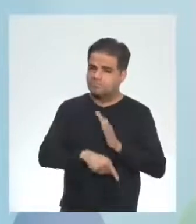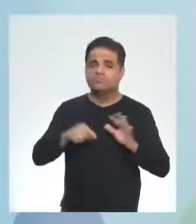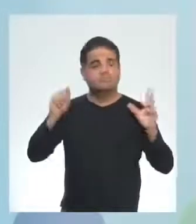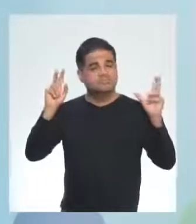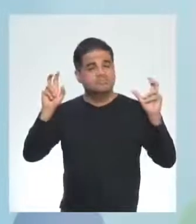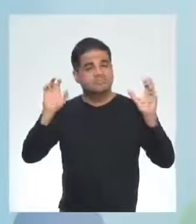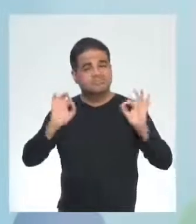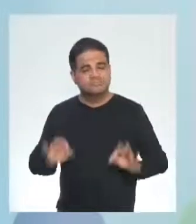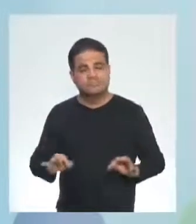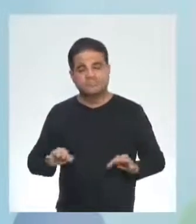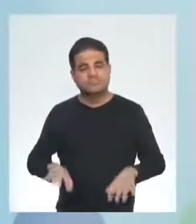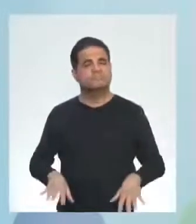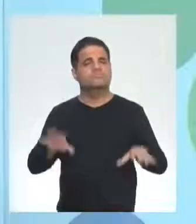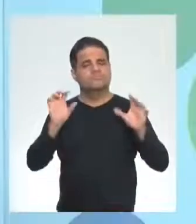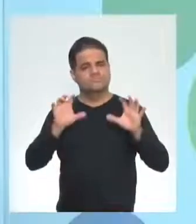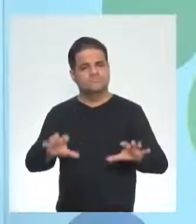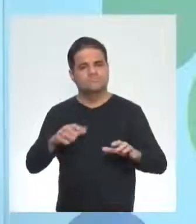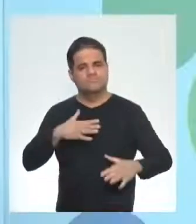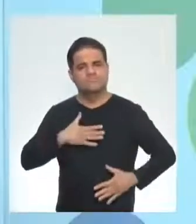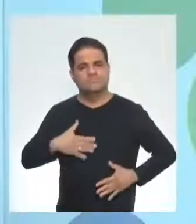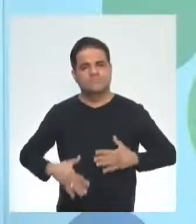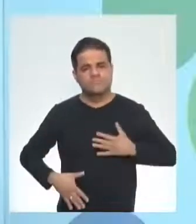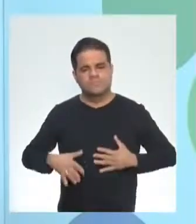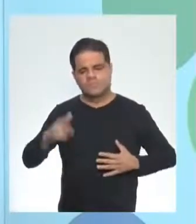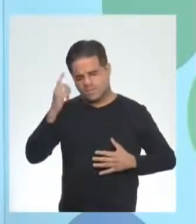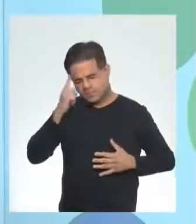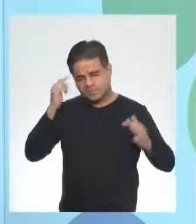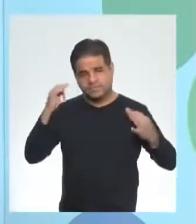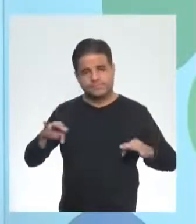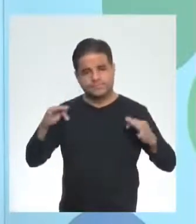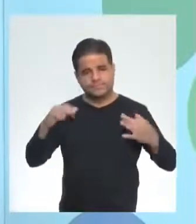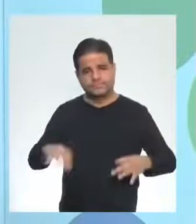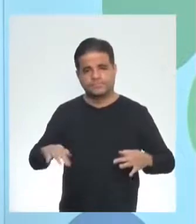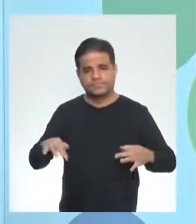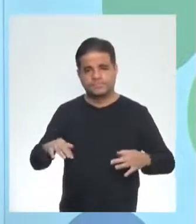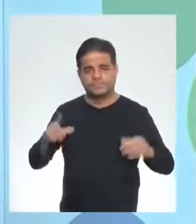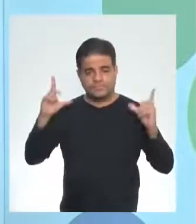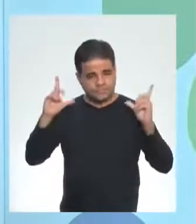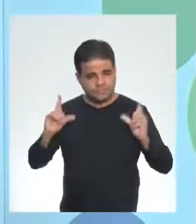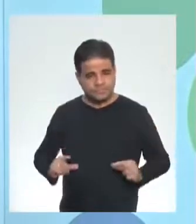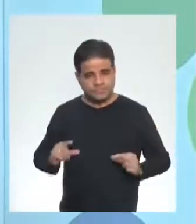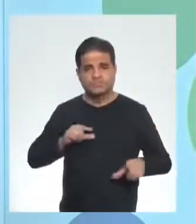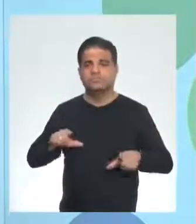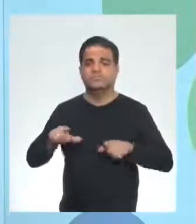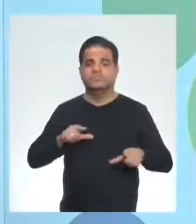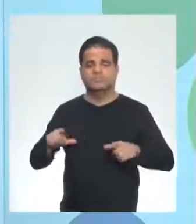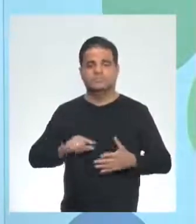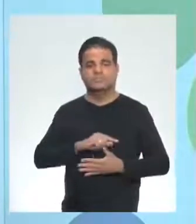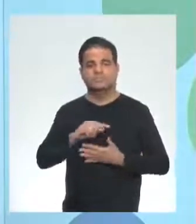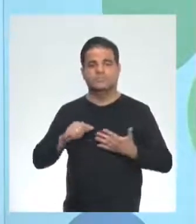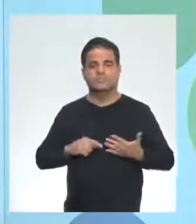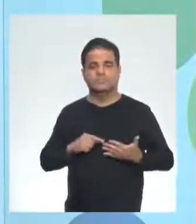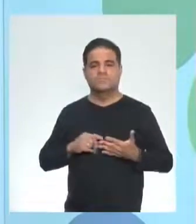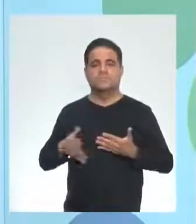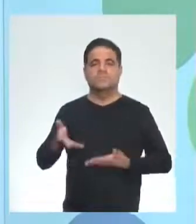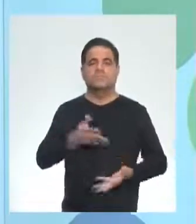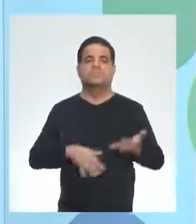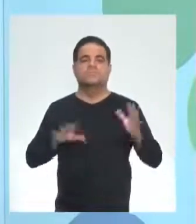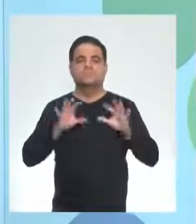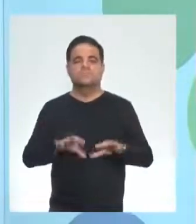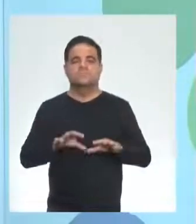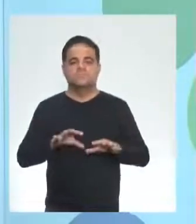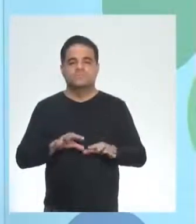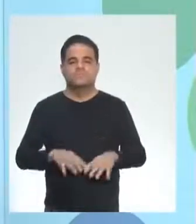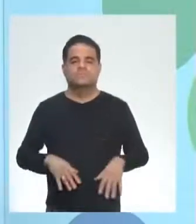aí dos efeitos no corpo humano, né? Dor de cabeça, mau humor, diminuição da eficiência do trabalho. Tudo isso tem a relação, né,